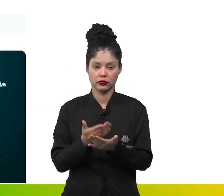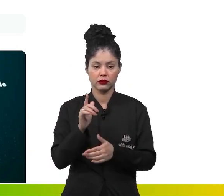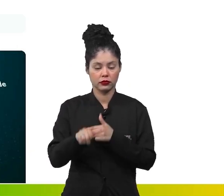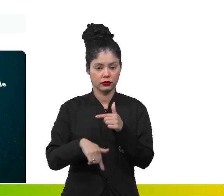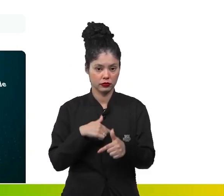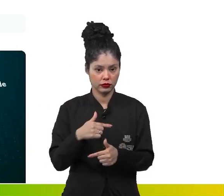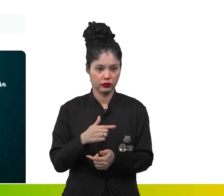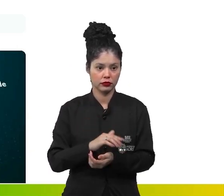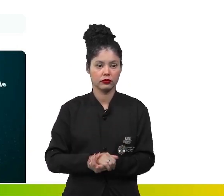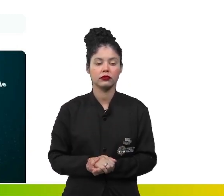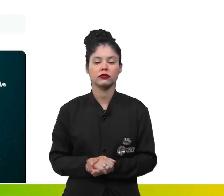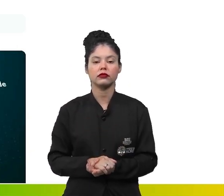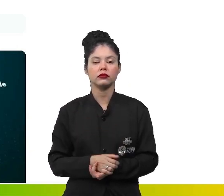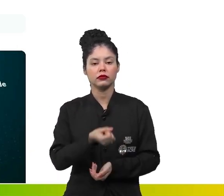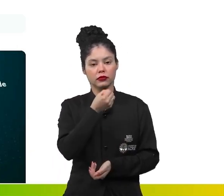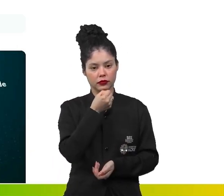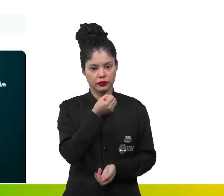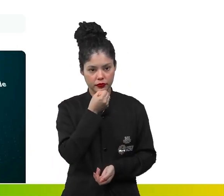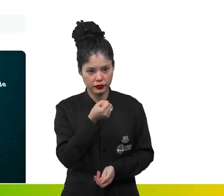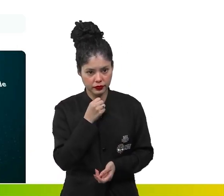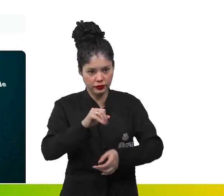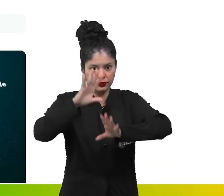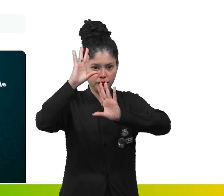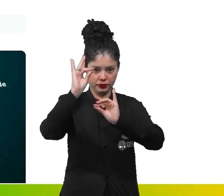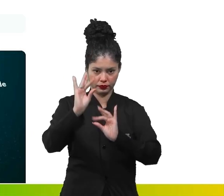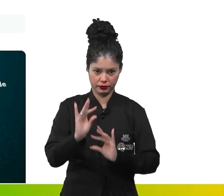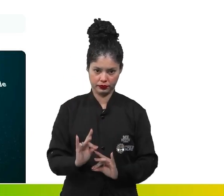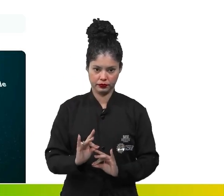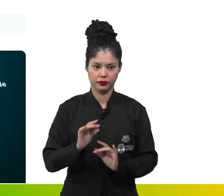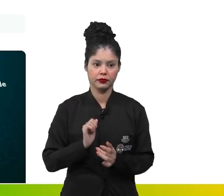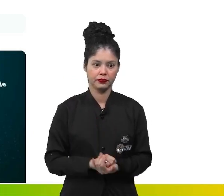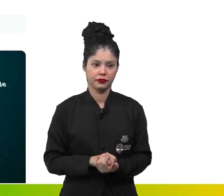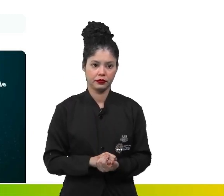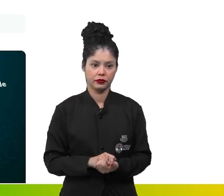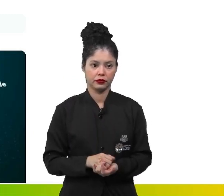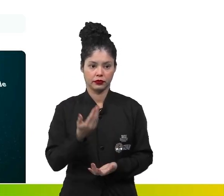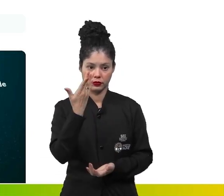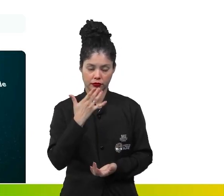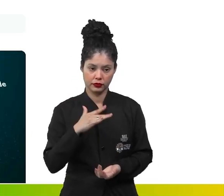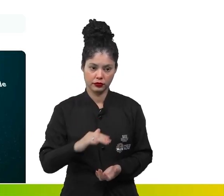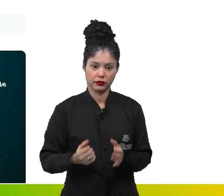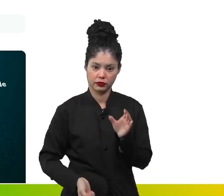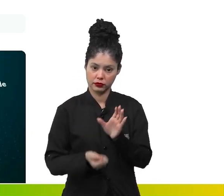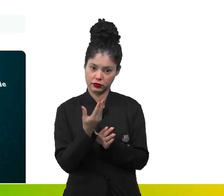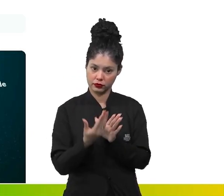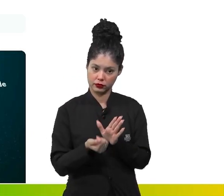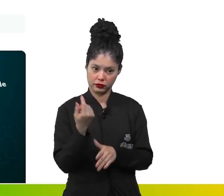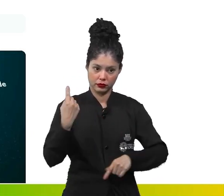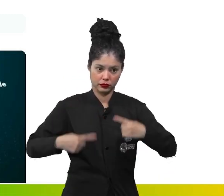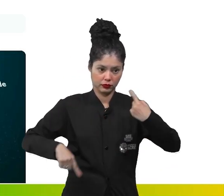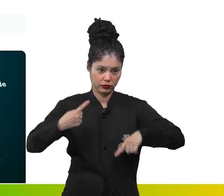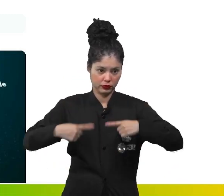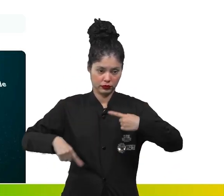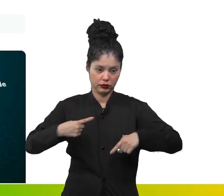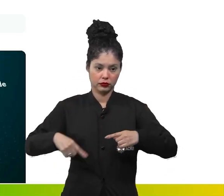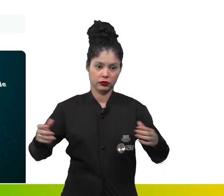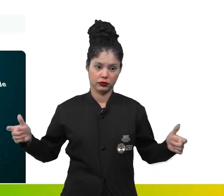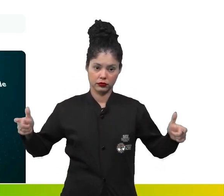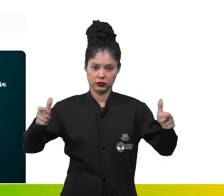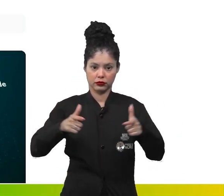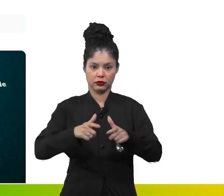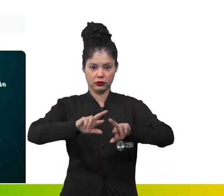estudo e emprego. A reportagem também, ela cita sobre isso. E é importante, pessoal, dentro de tudo